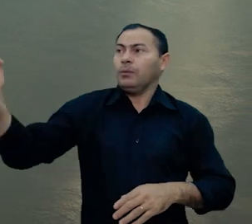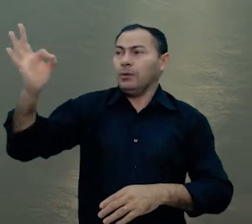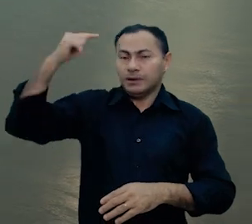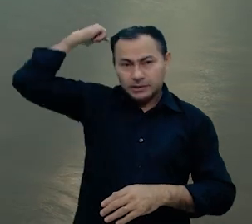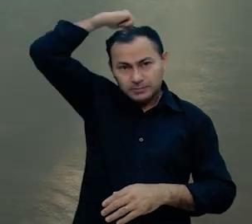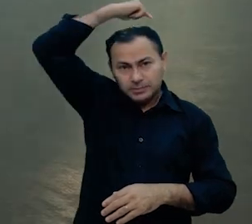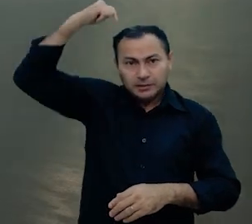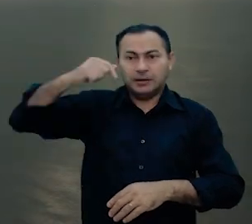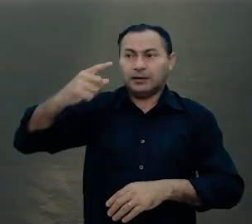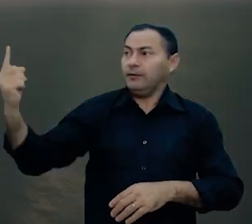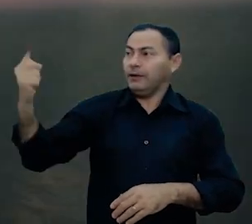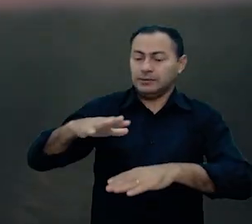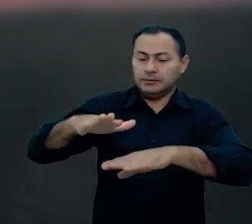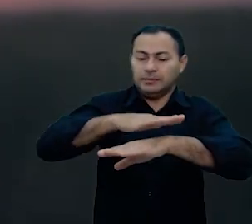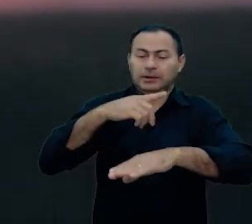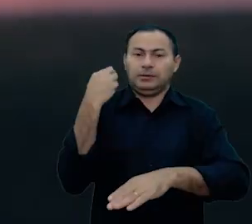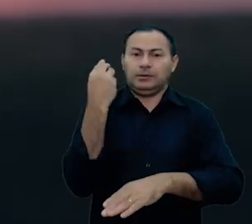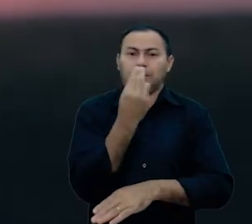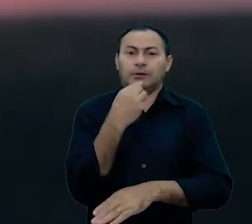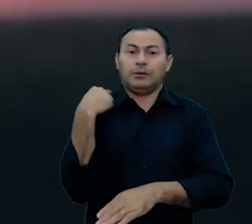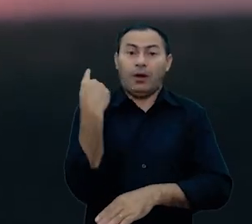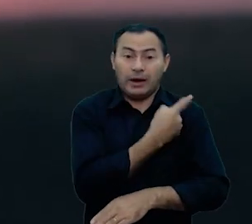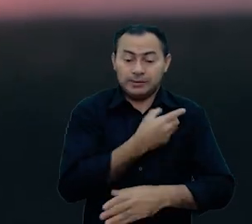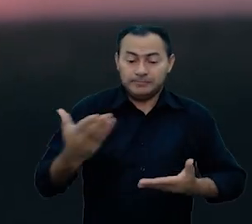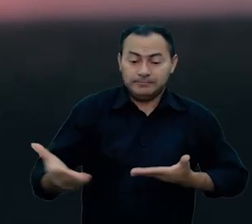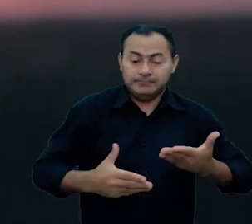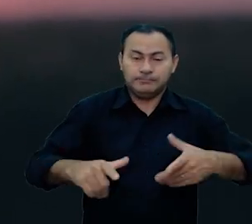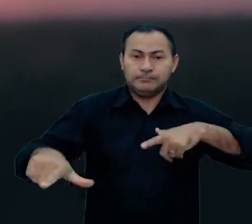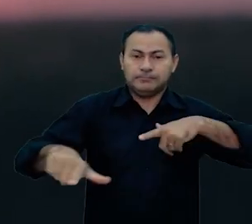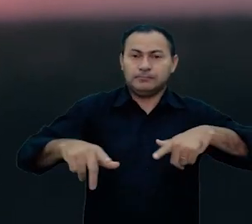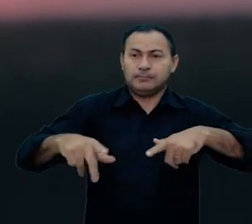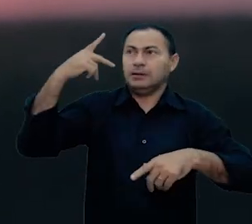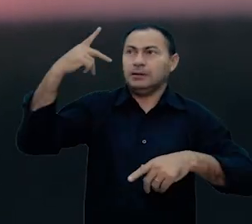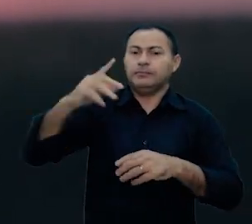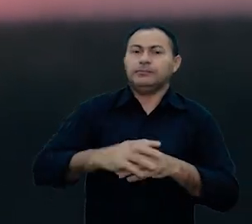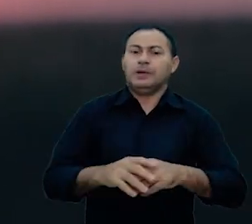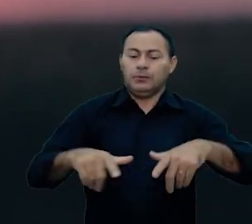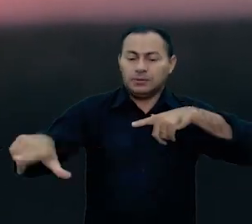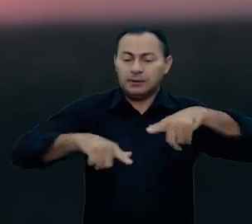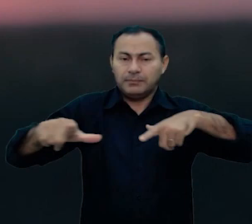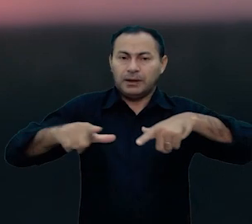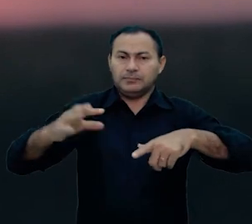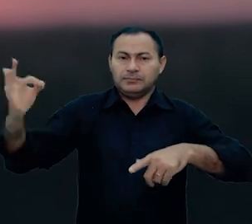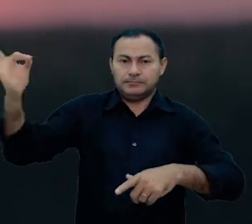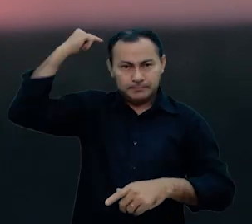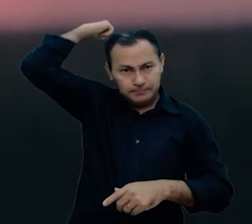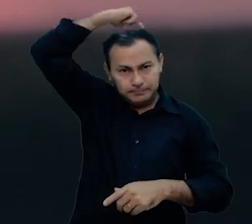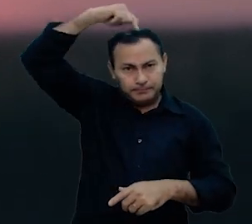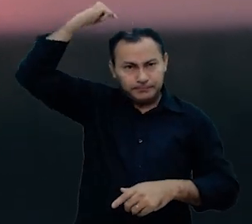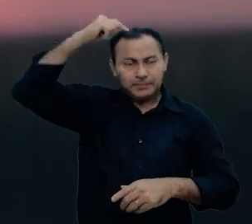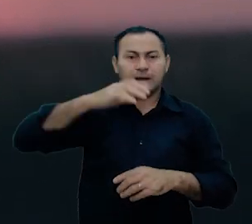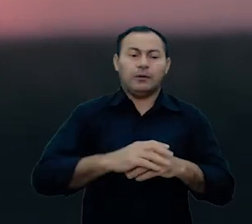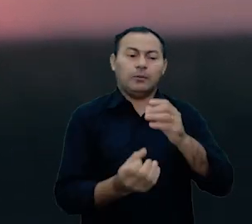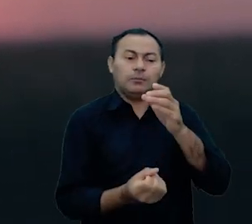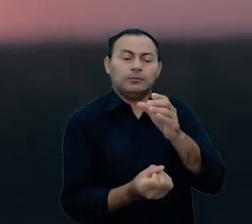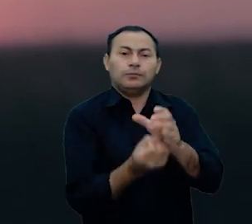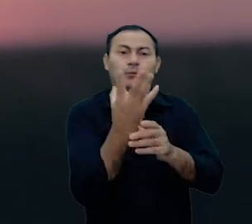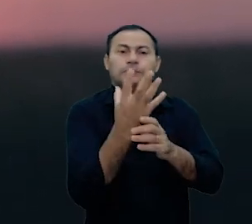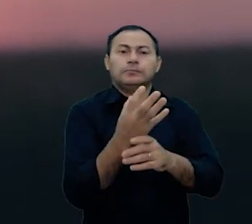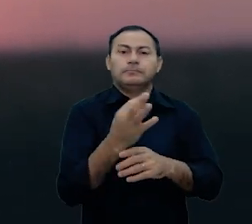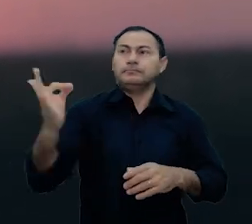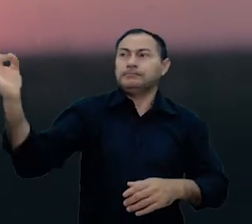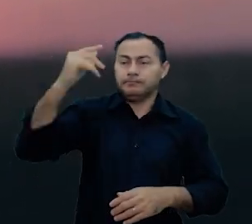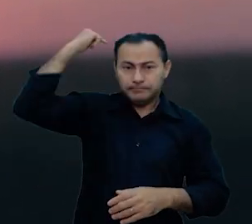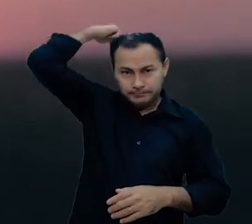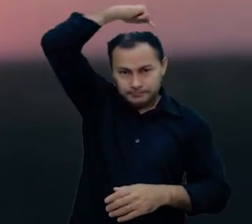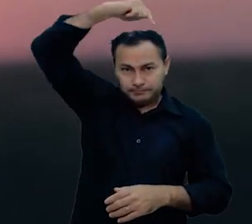nós para serviço ou ministério. A evidência do trabalho do Espírito Santo em nós é chamada de o fruto do Espírito Santo.